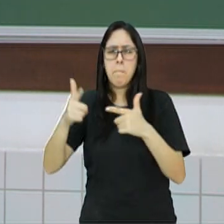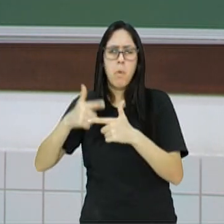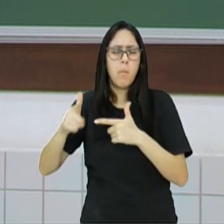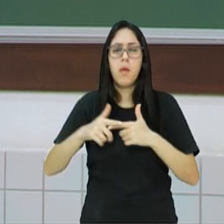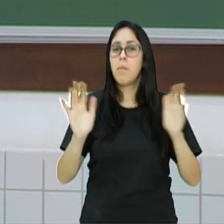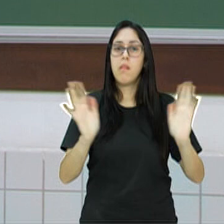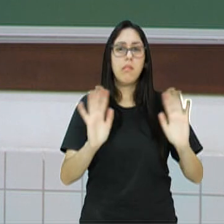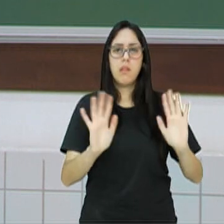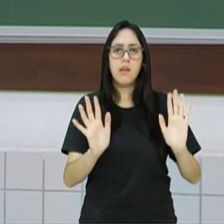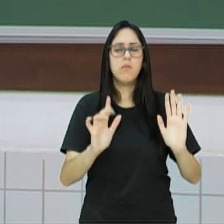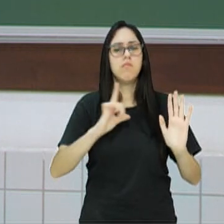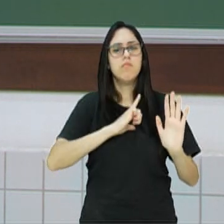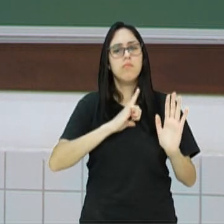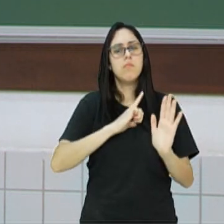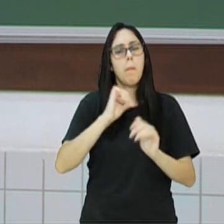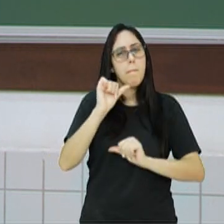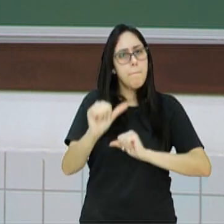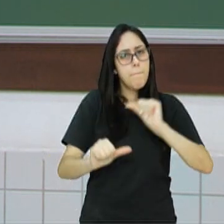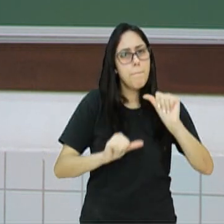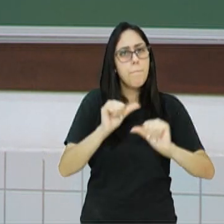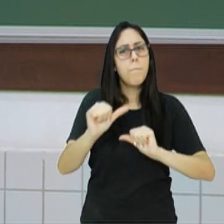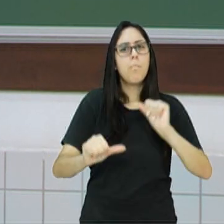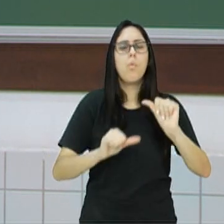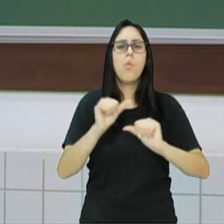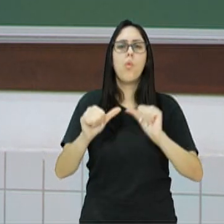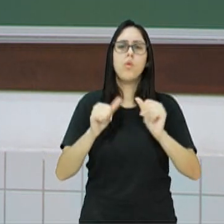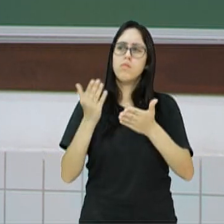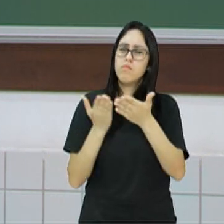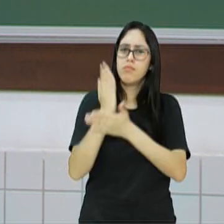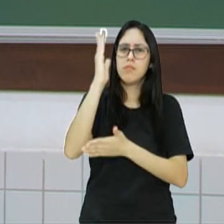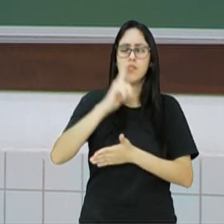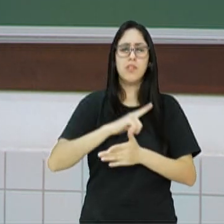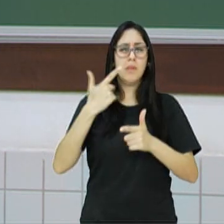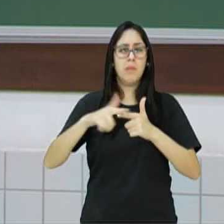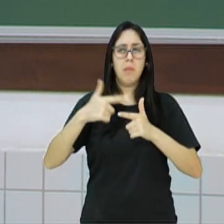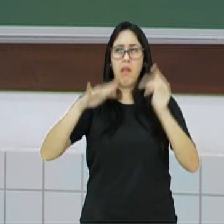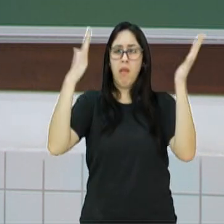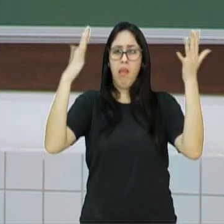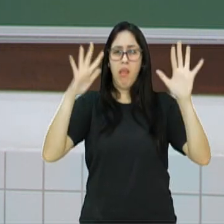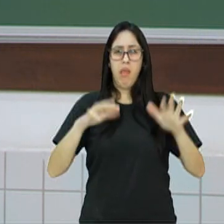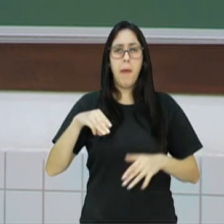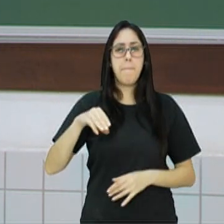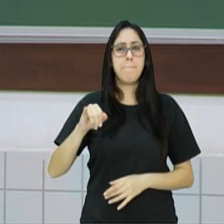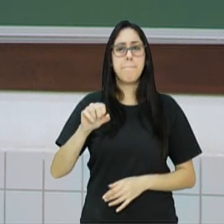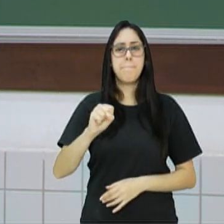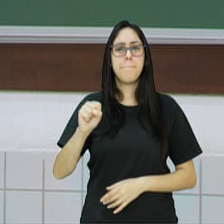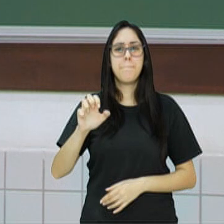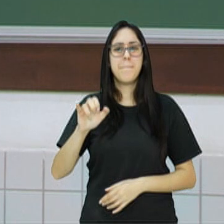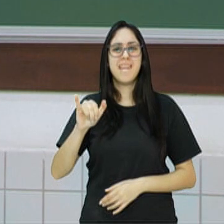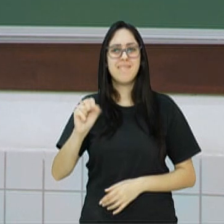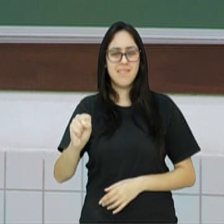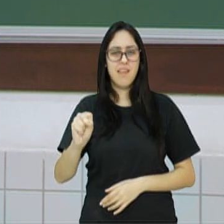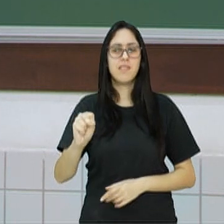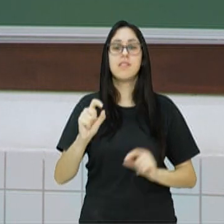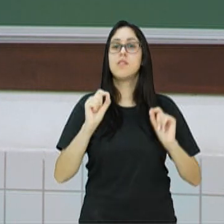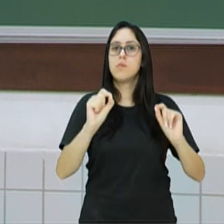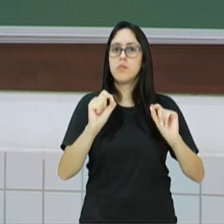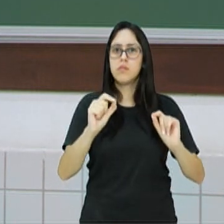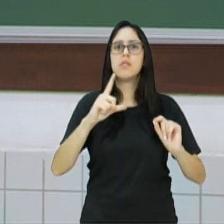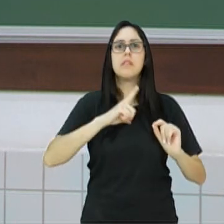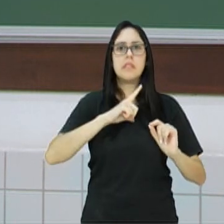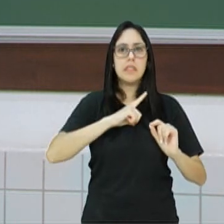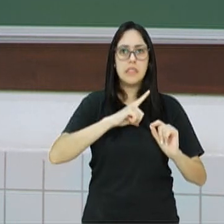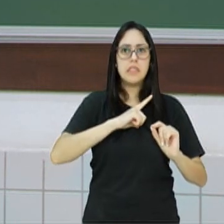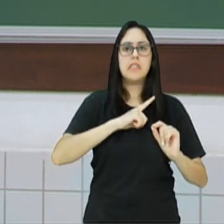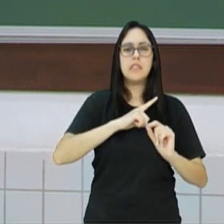de distensão a partir da superação da crise dos mísseis, que foi quando a União Soviética instalou os mísseis em